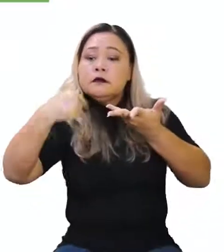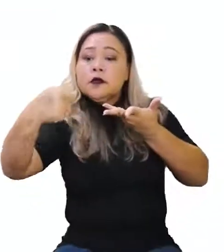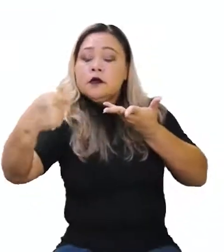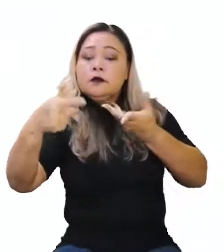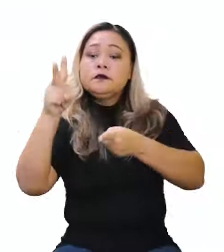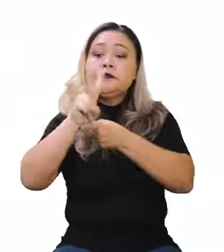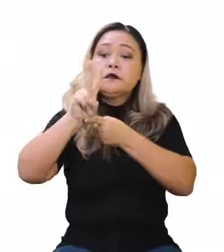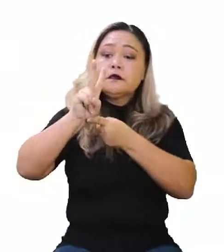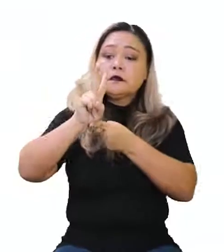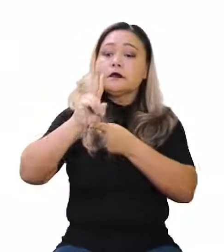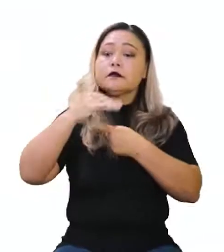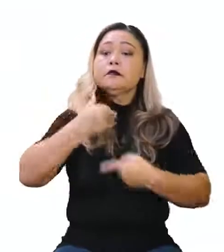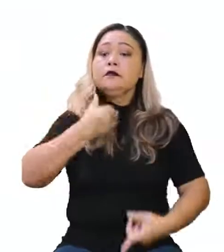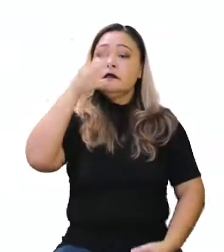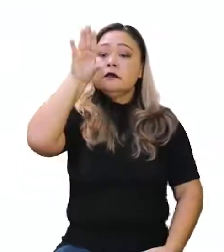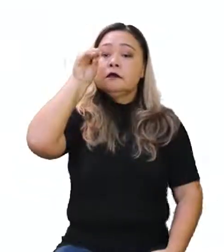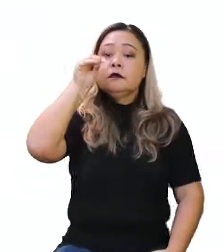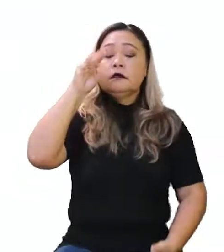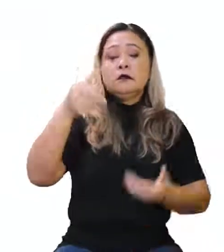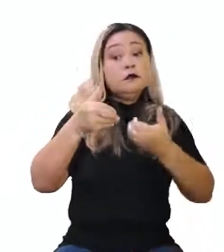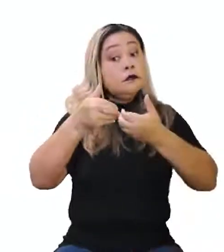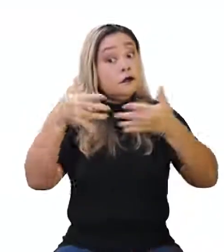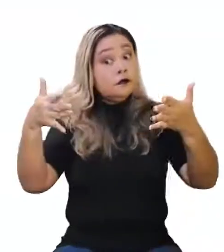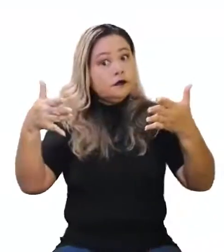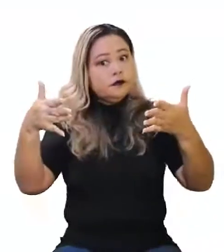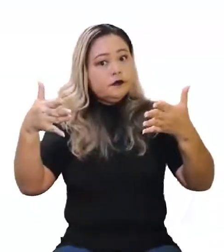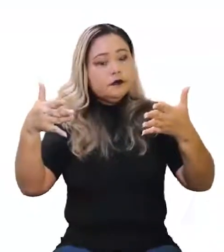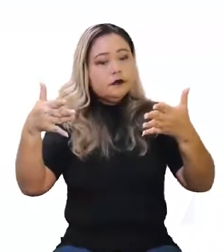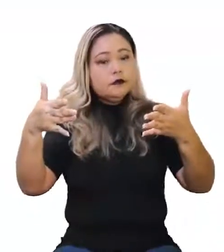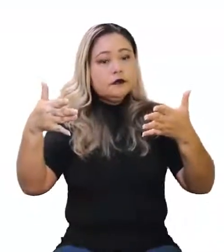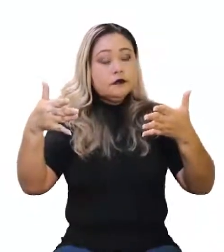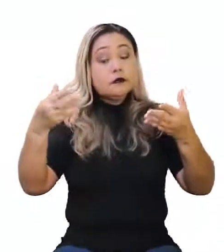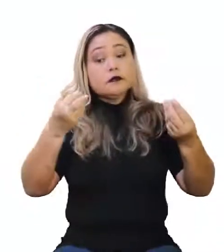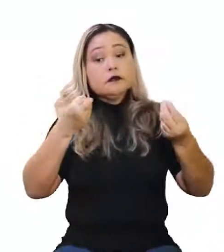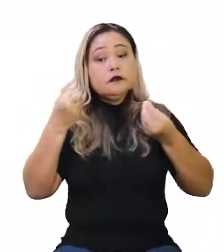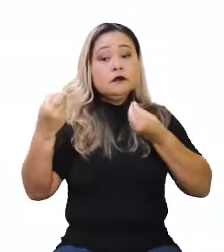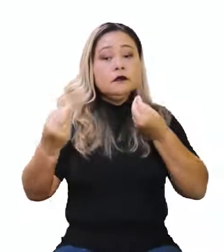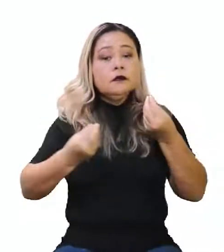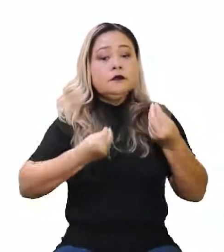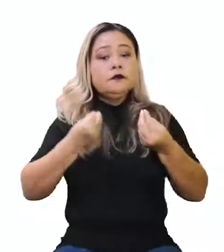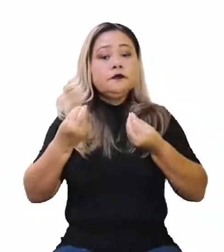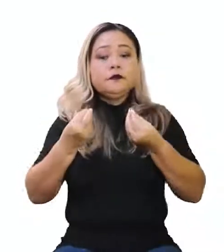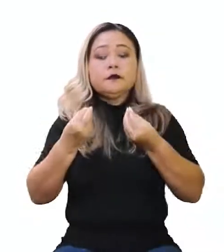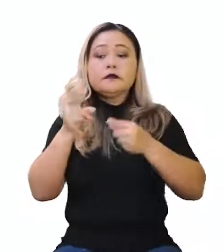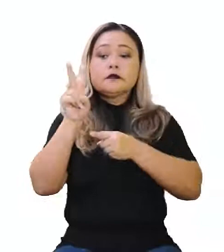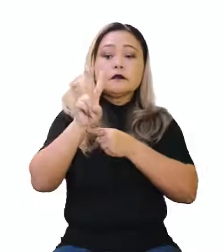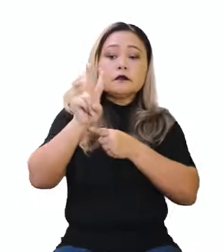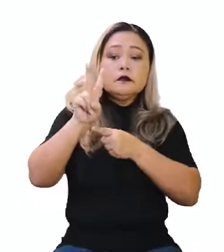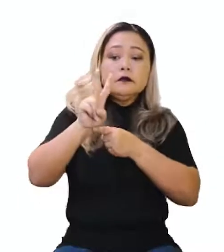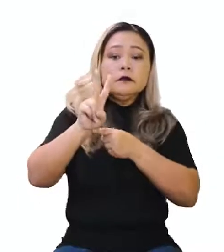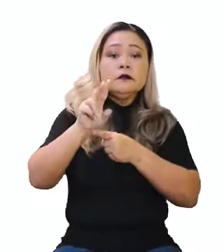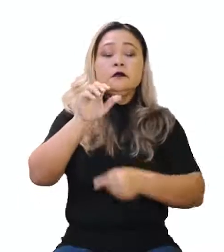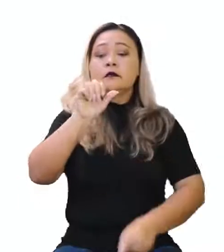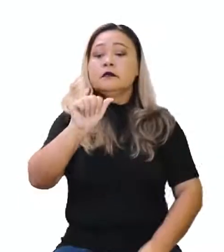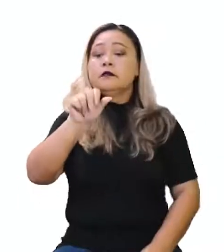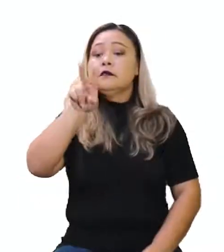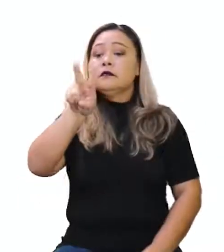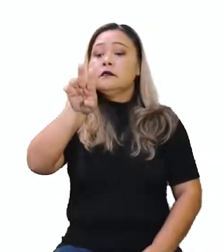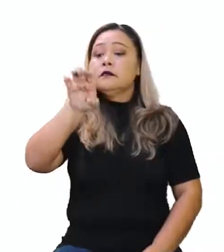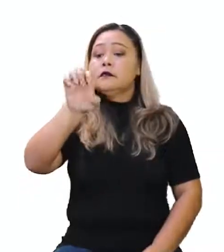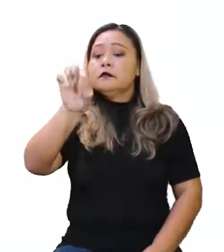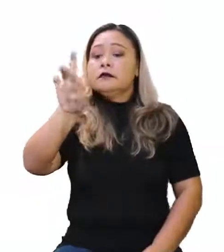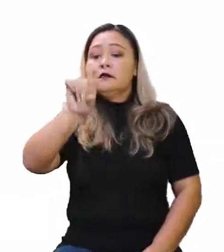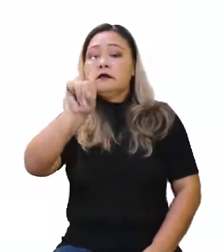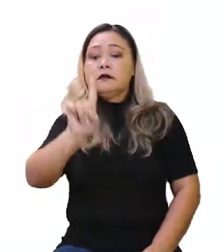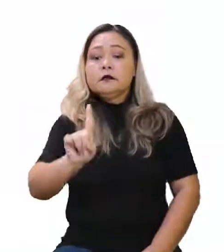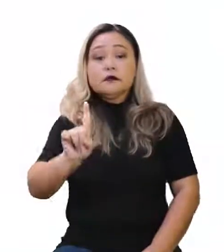dessa criação. Então a gente vai, uma introdução sobre manejo e criação do